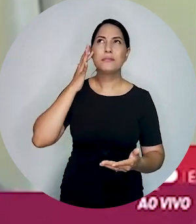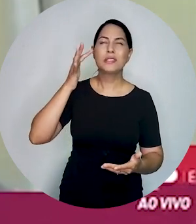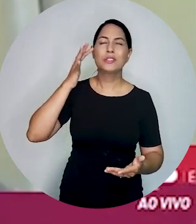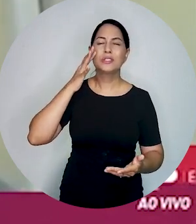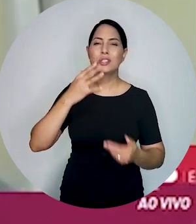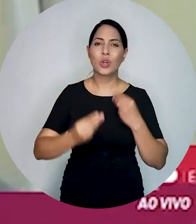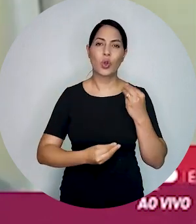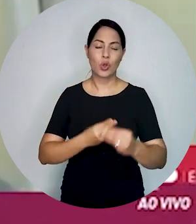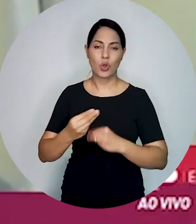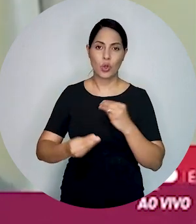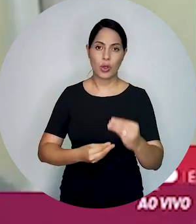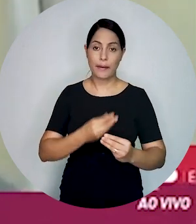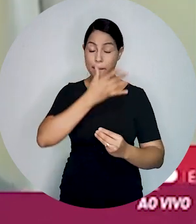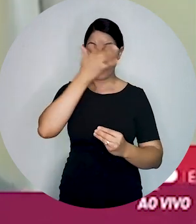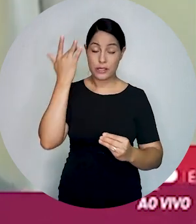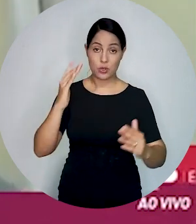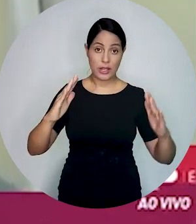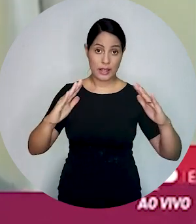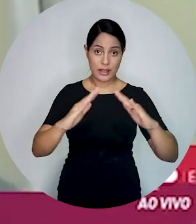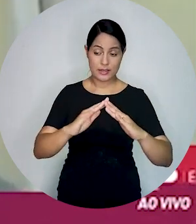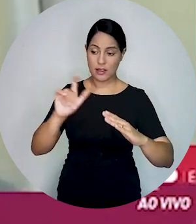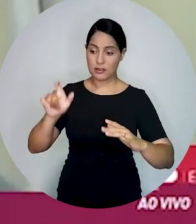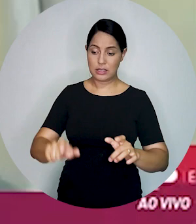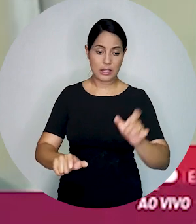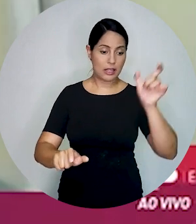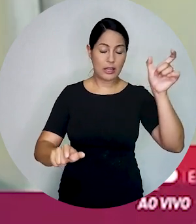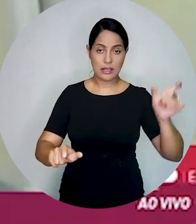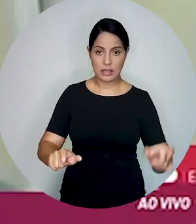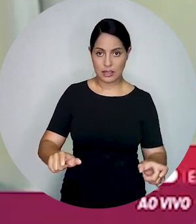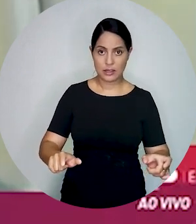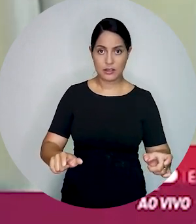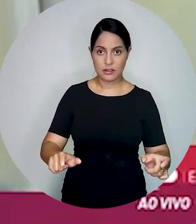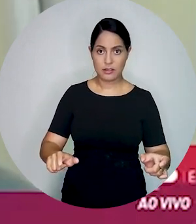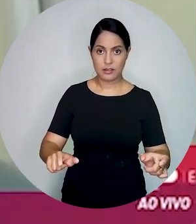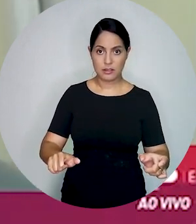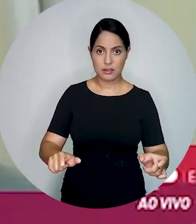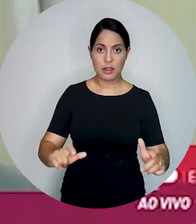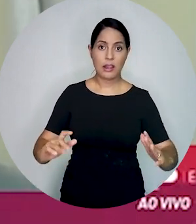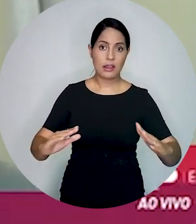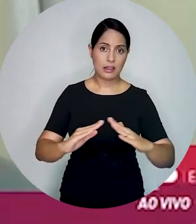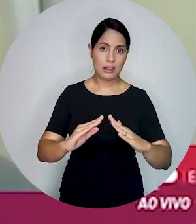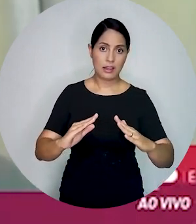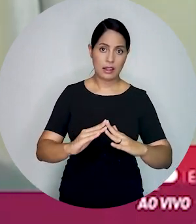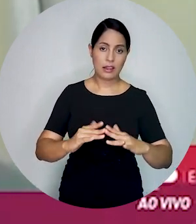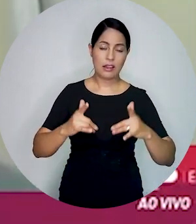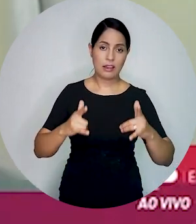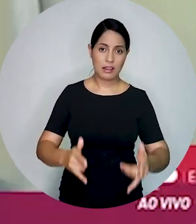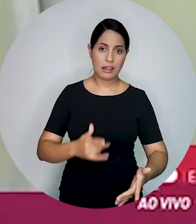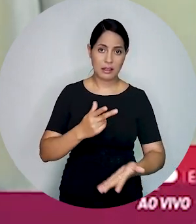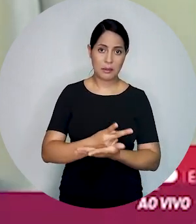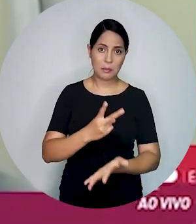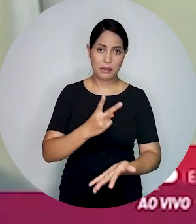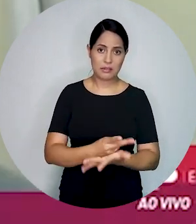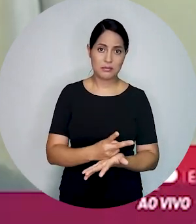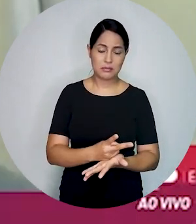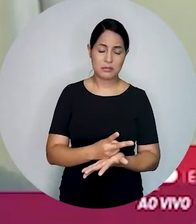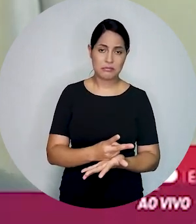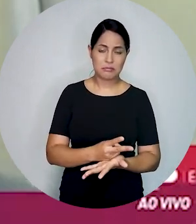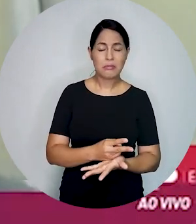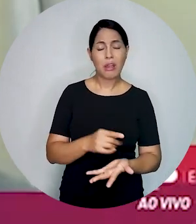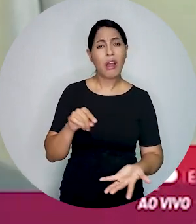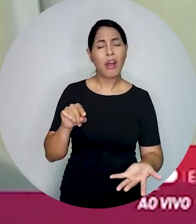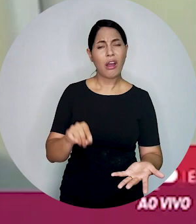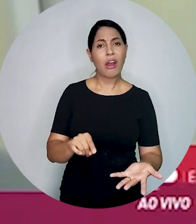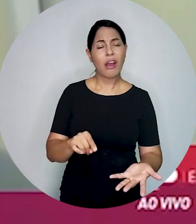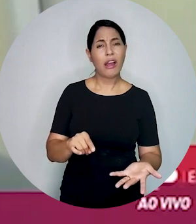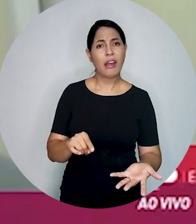casal que continua morando sob o mesmo teto e ainda dividindo, entre aspas, a mesma cama, na realidade essa é